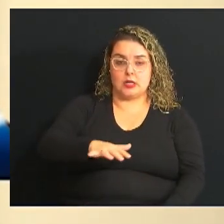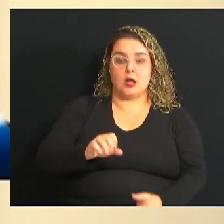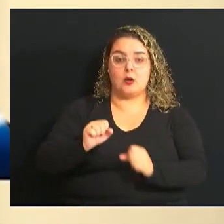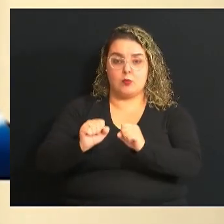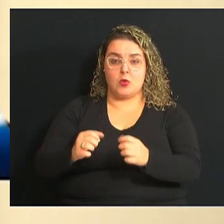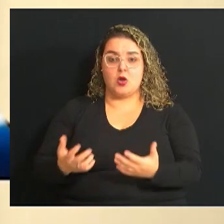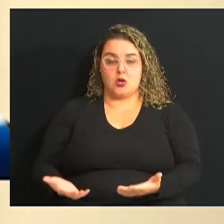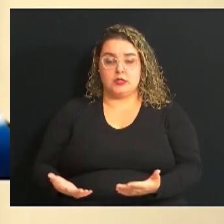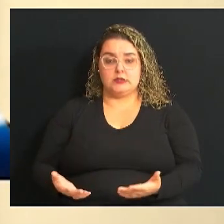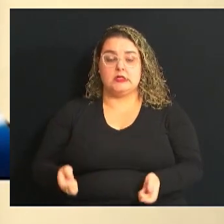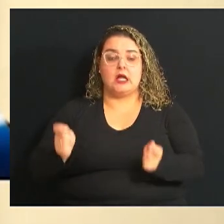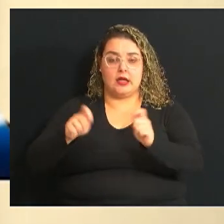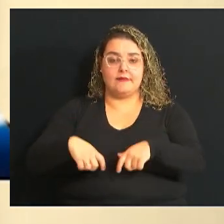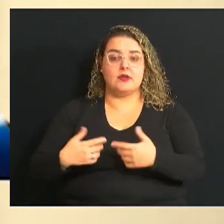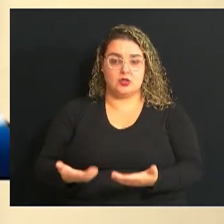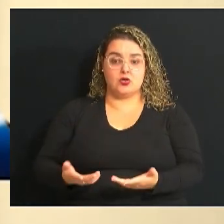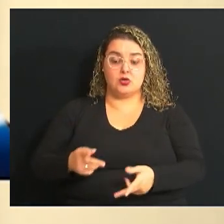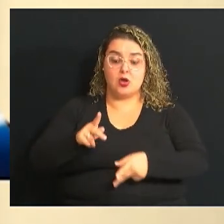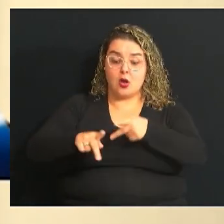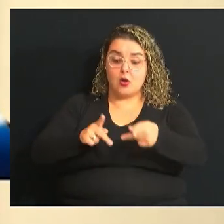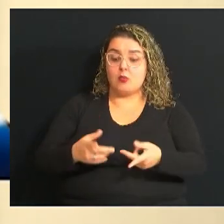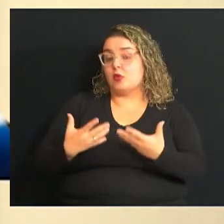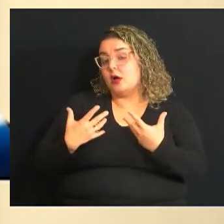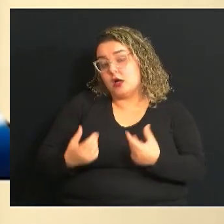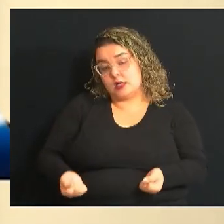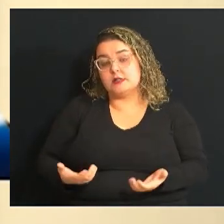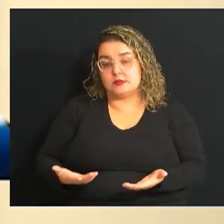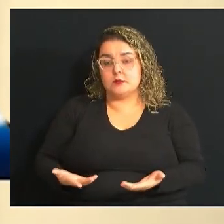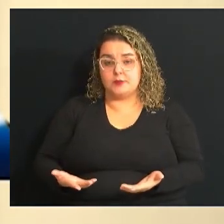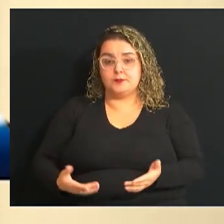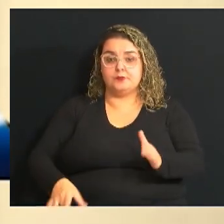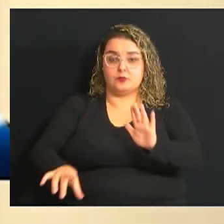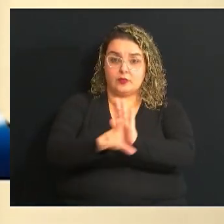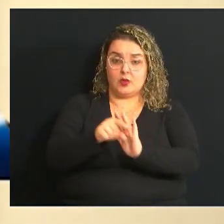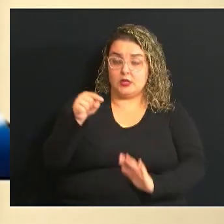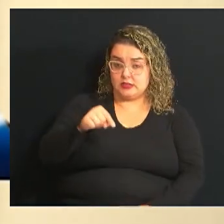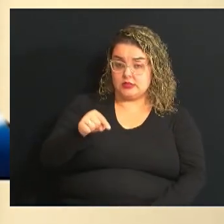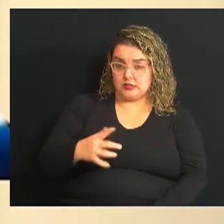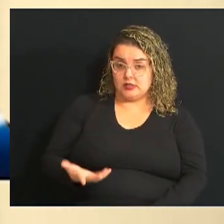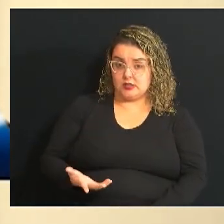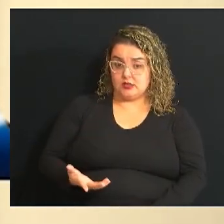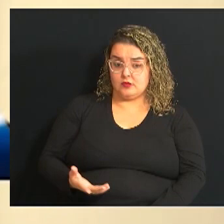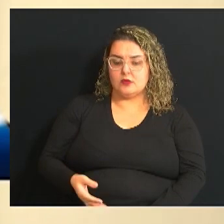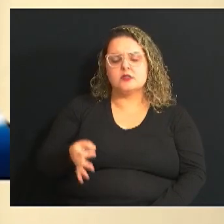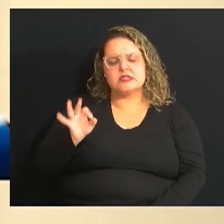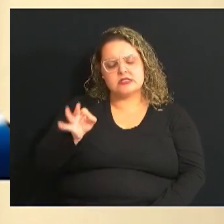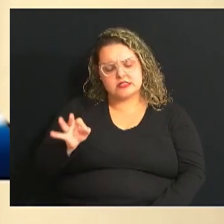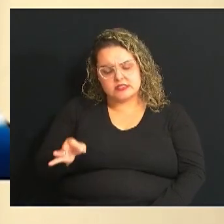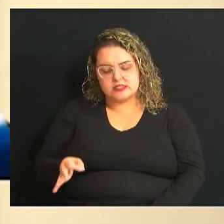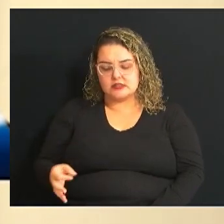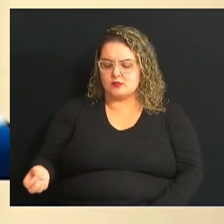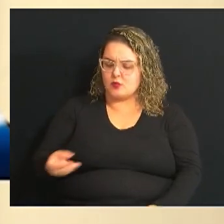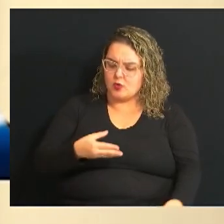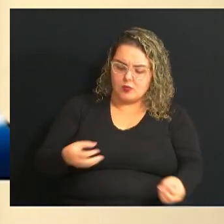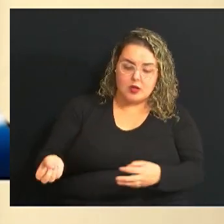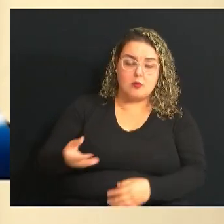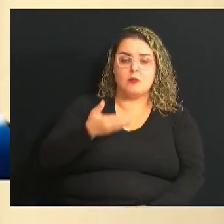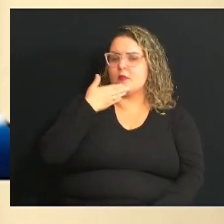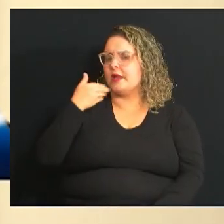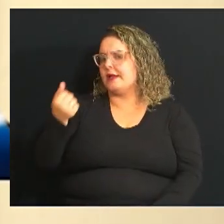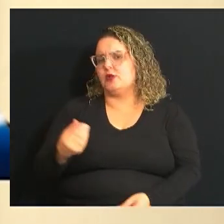transporte coletivo. Para isso, há necessidade de fazer essa reorganização, tanto da Secretaria Municipal de